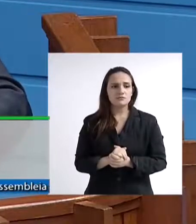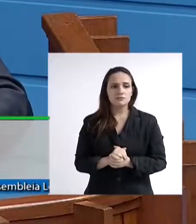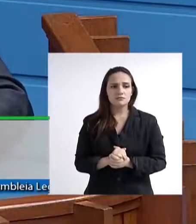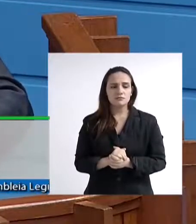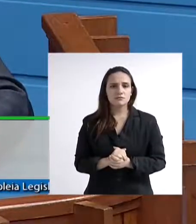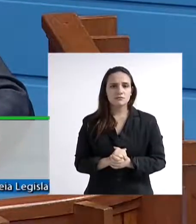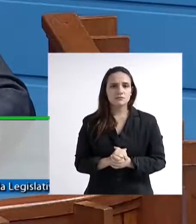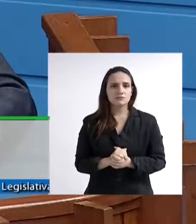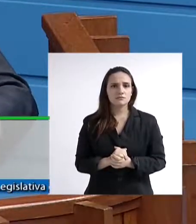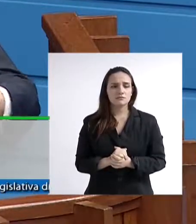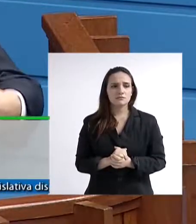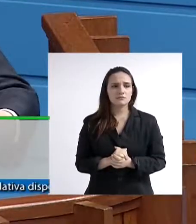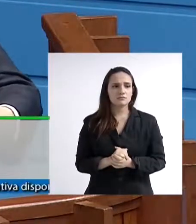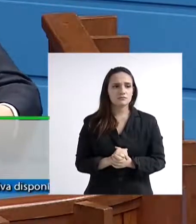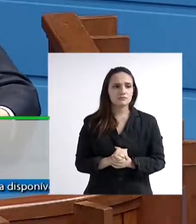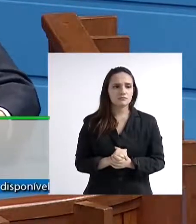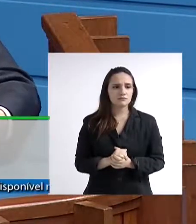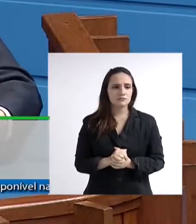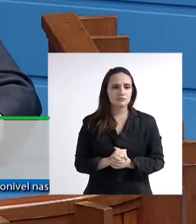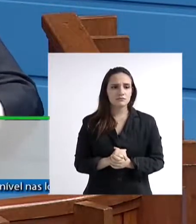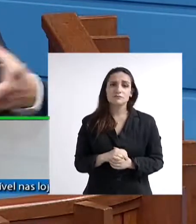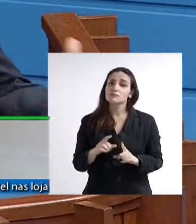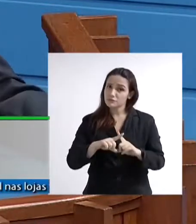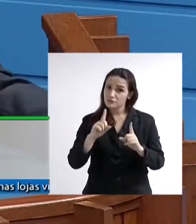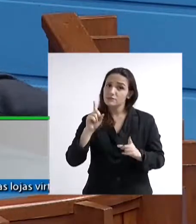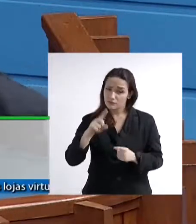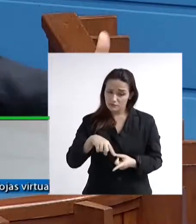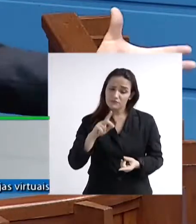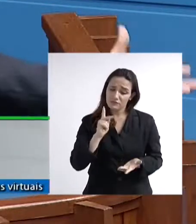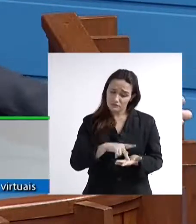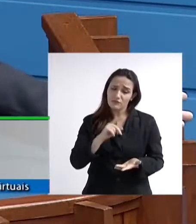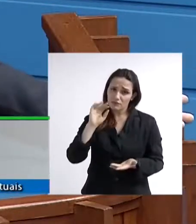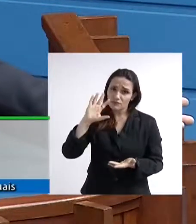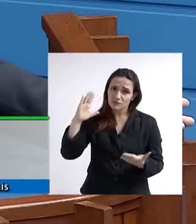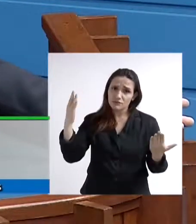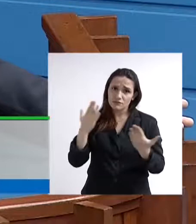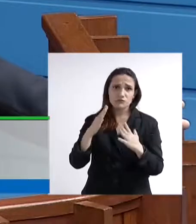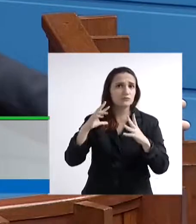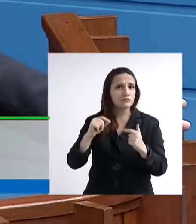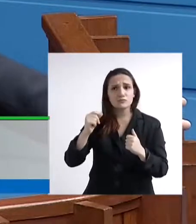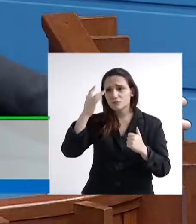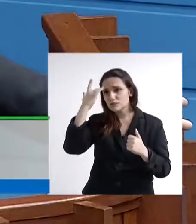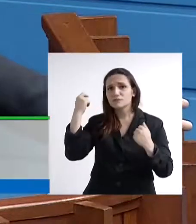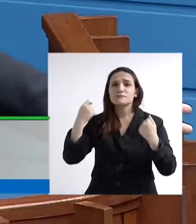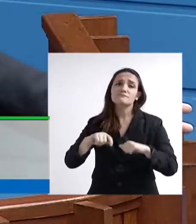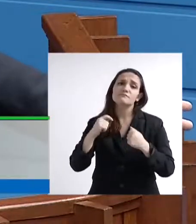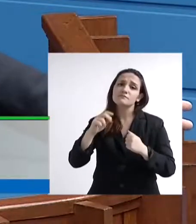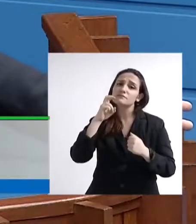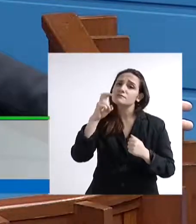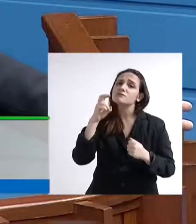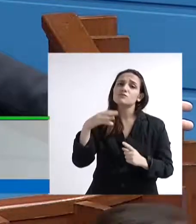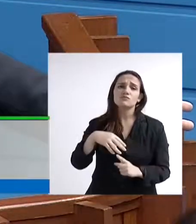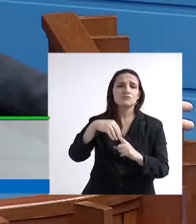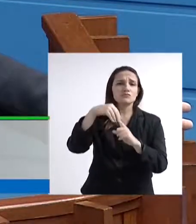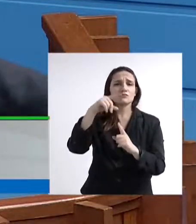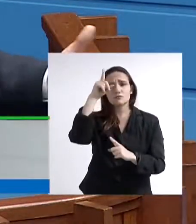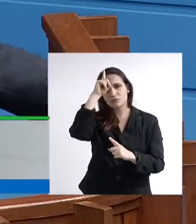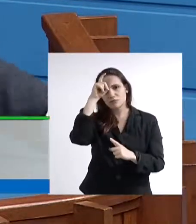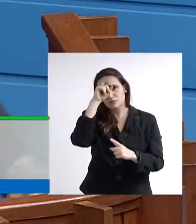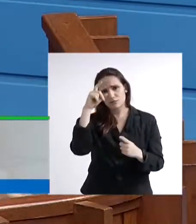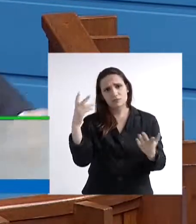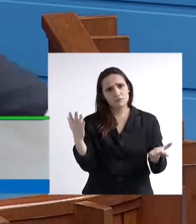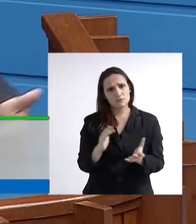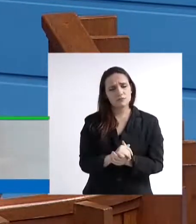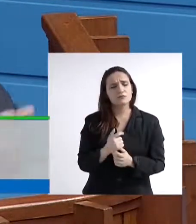hospital, E é isso o que infelizmente acontece nos nossos dias, Eu